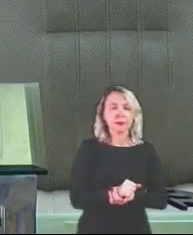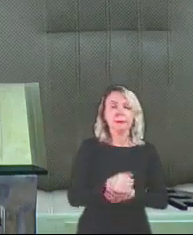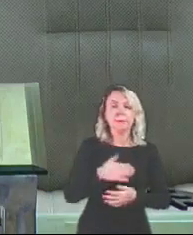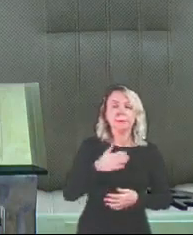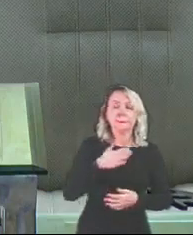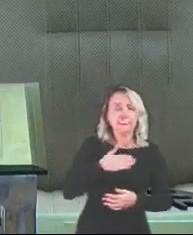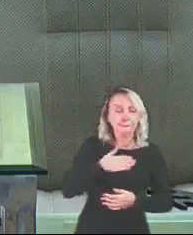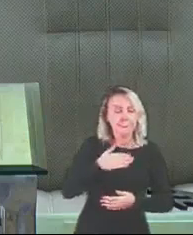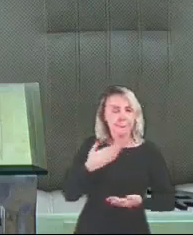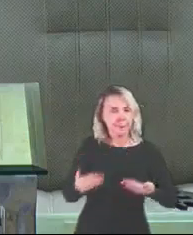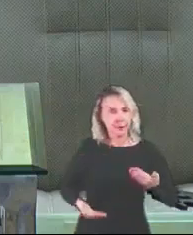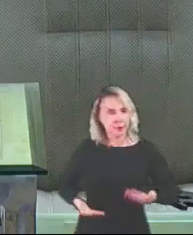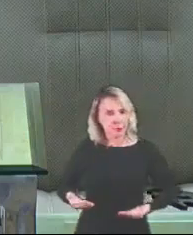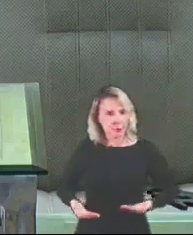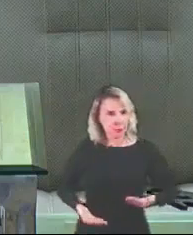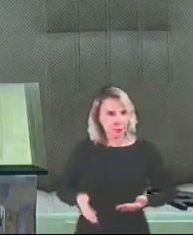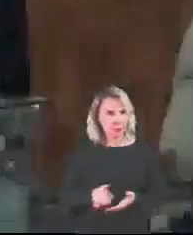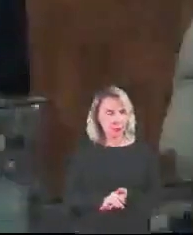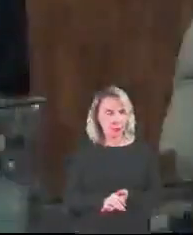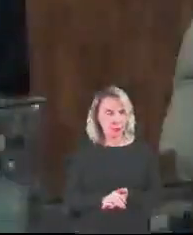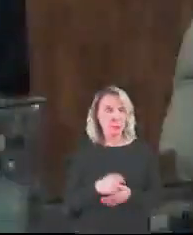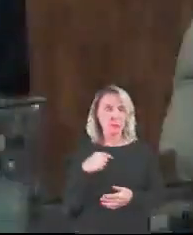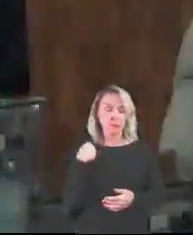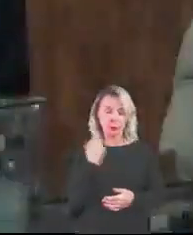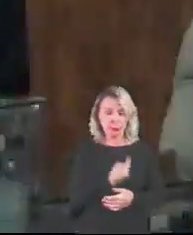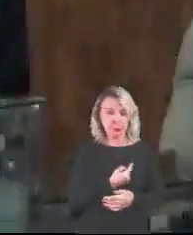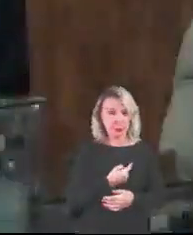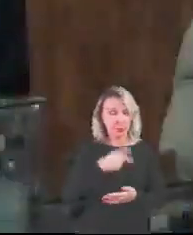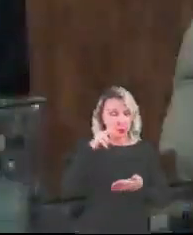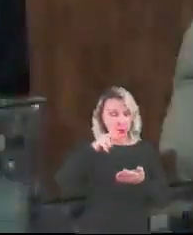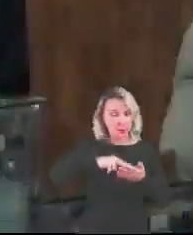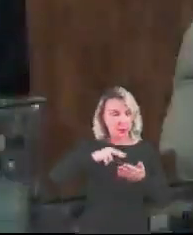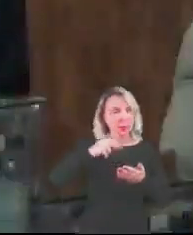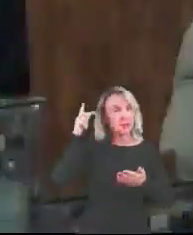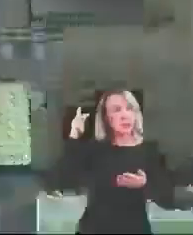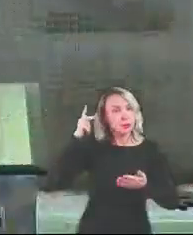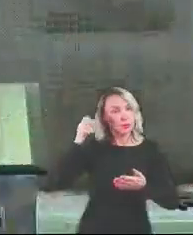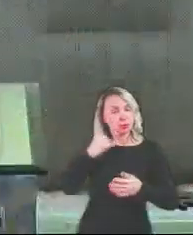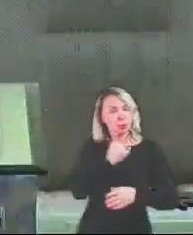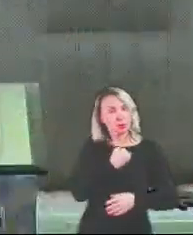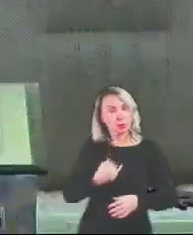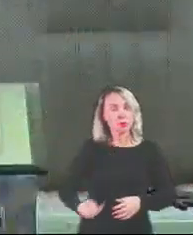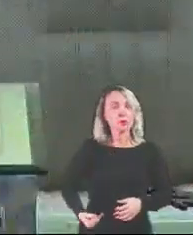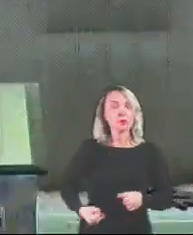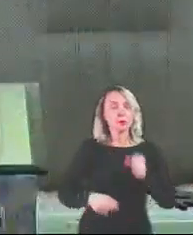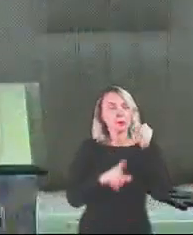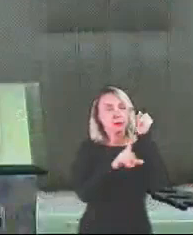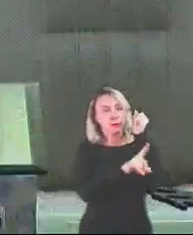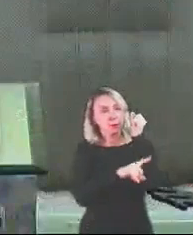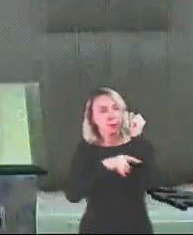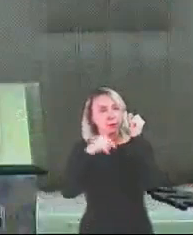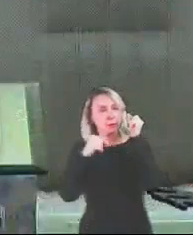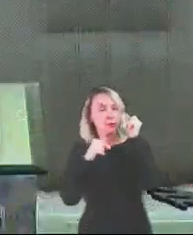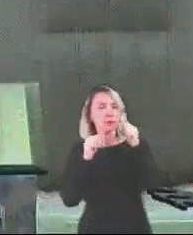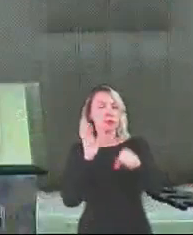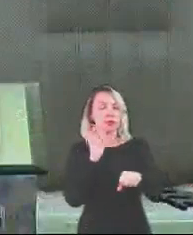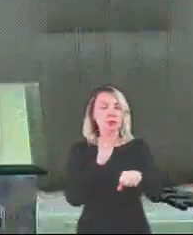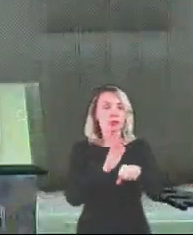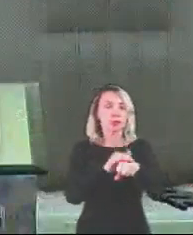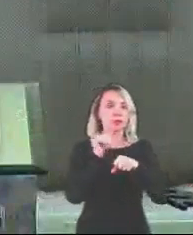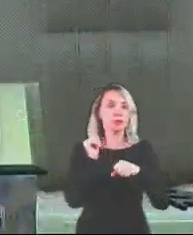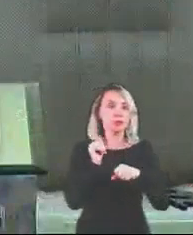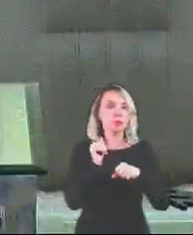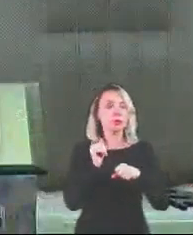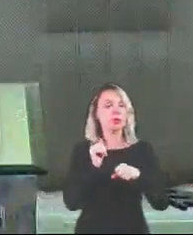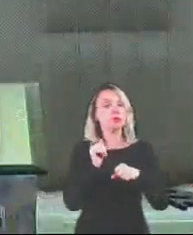história da Pérsia, a gente vê que Ciro, dentro da Pérsia, era chamado de Corache, de pastor, porque ele era um homem